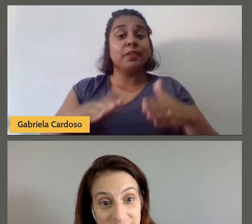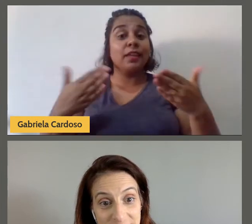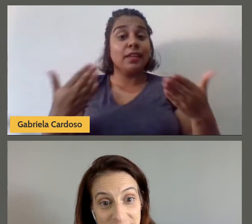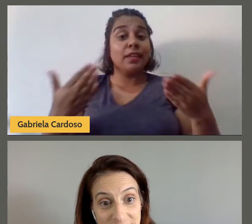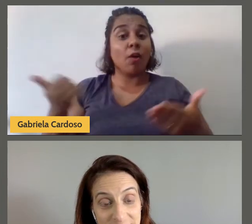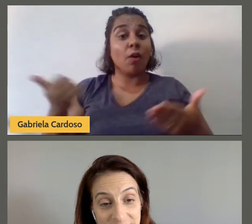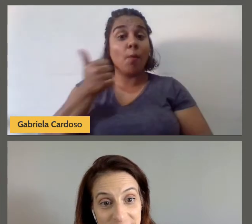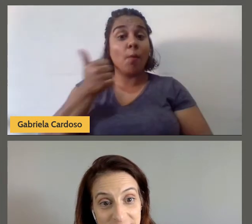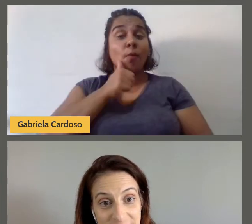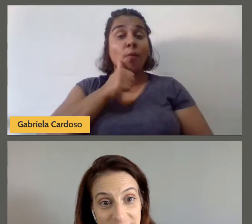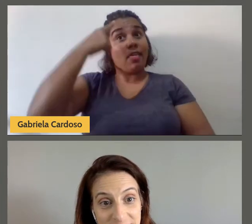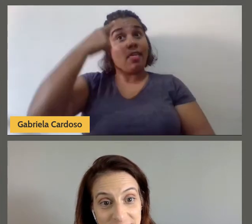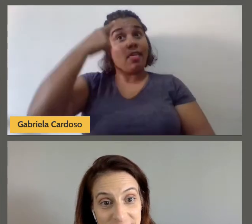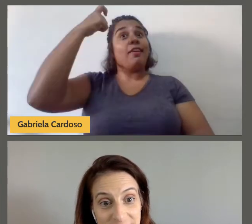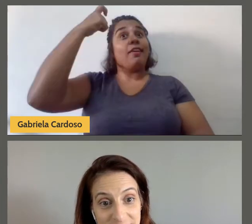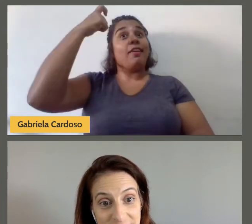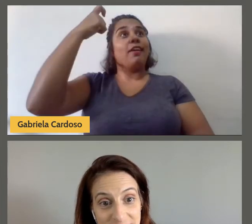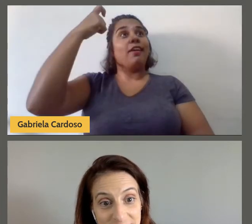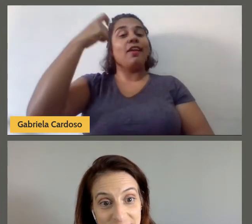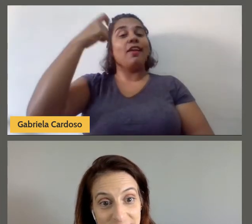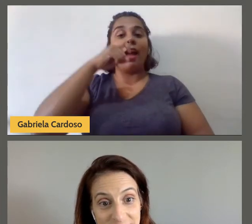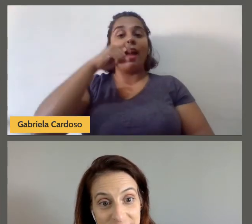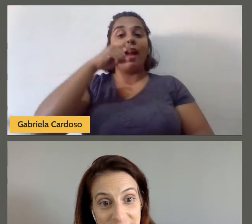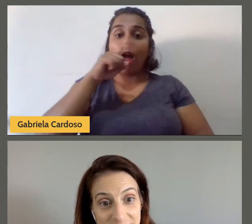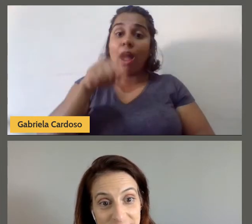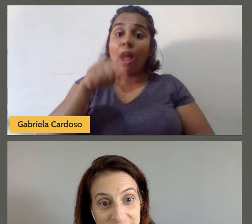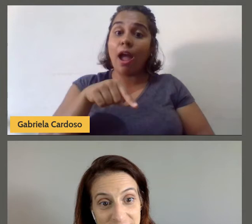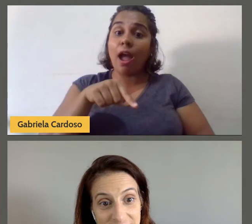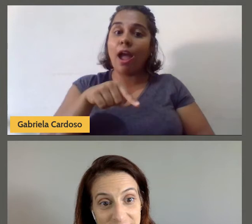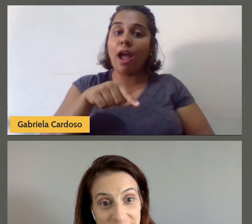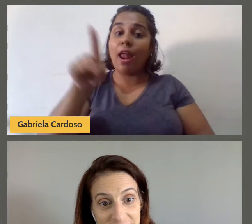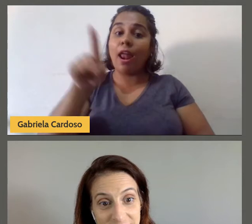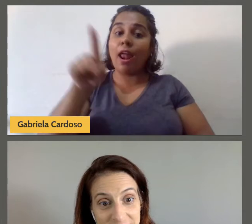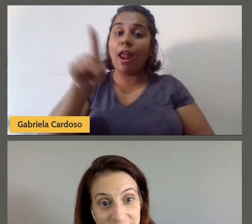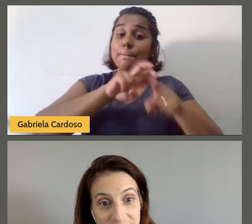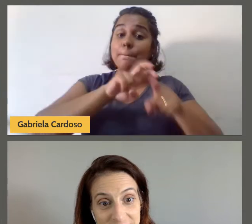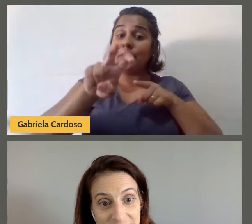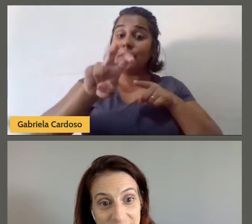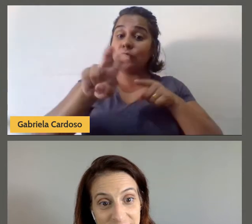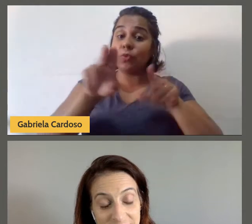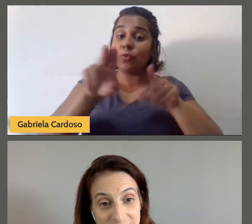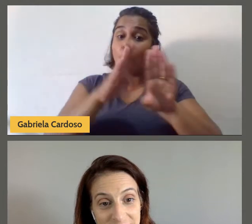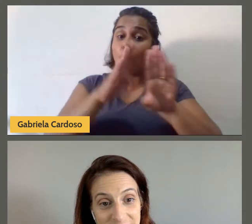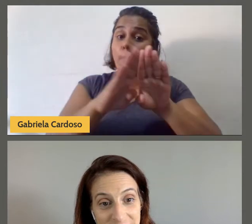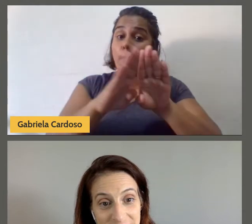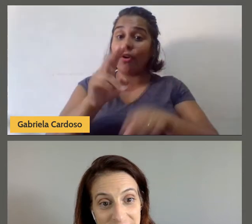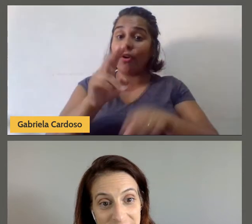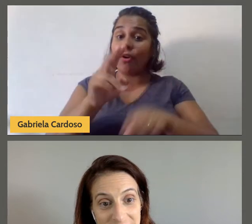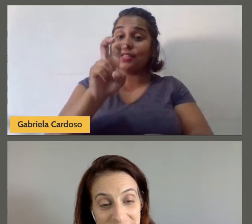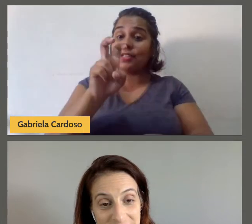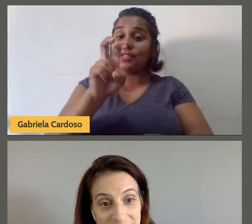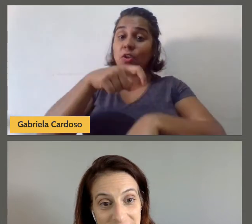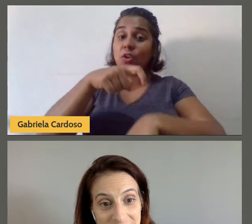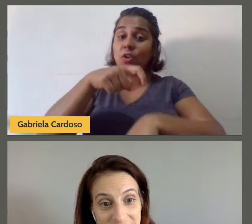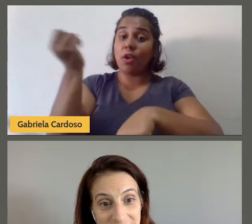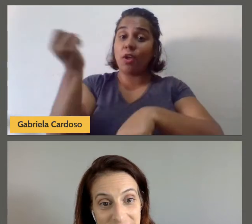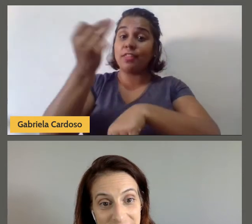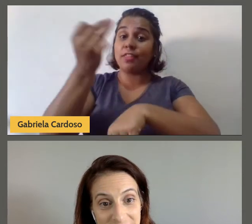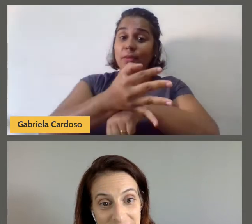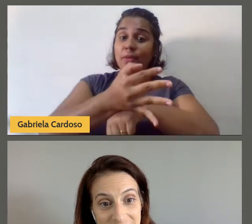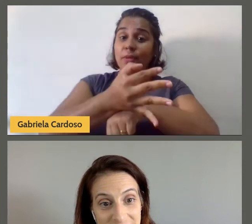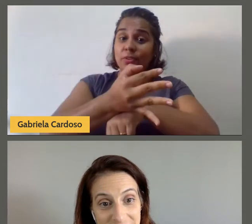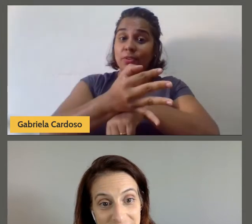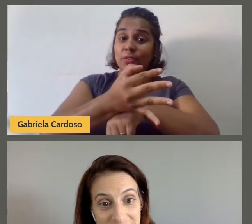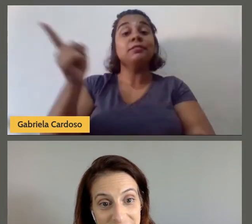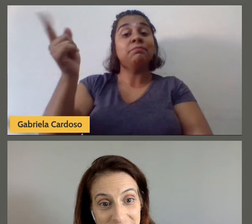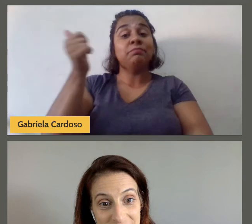batalhadora, etc. E foi percebendo que ali tinha um gancho. E aí depois, anos depois, a gente encontrou ela participou de um dos nossos programas, que é o